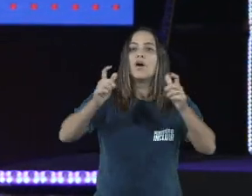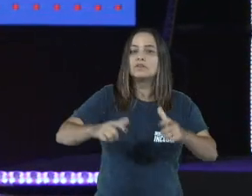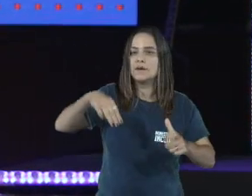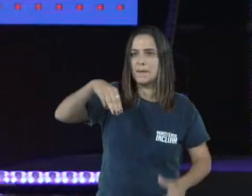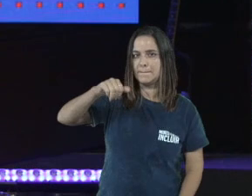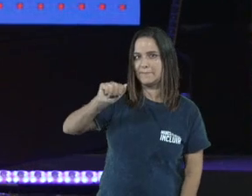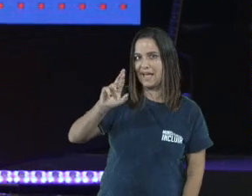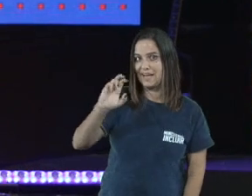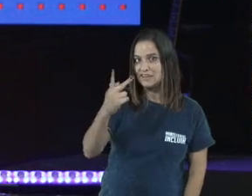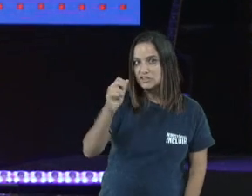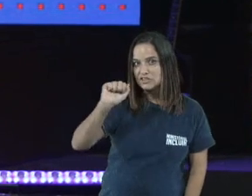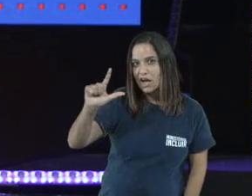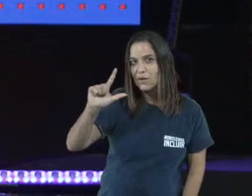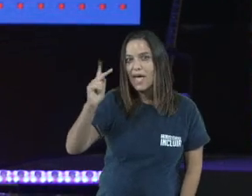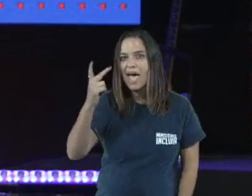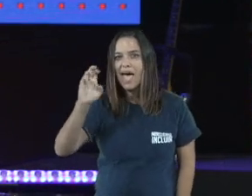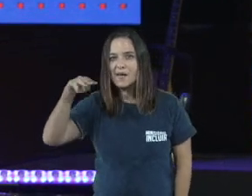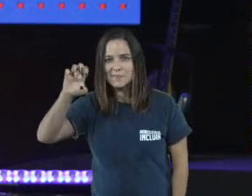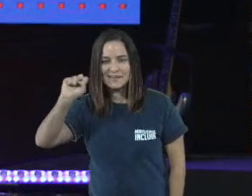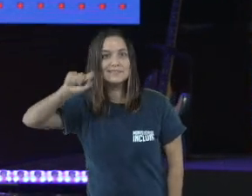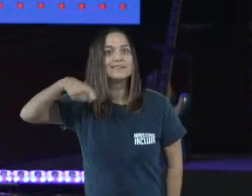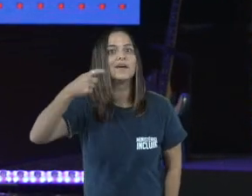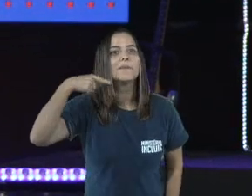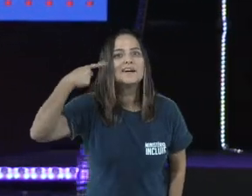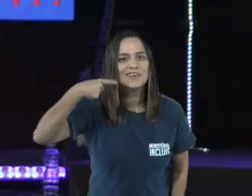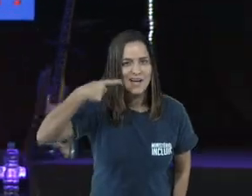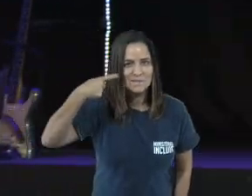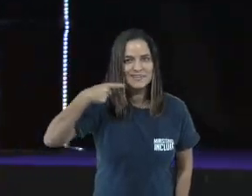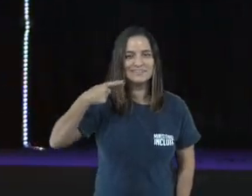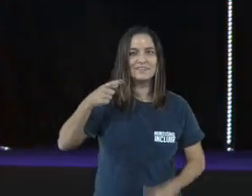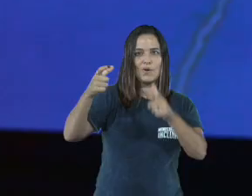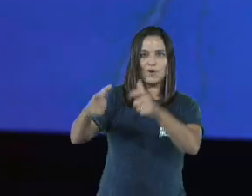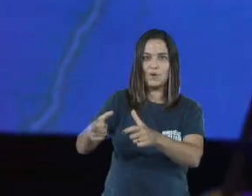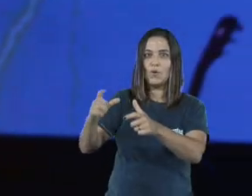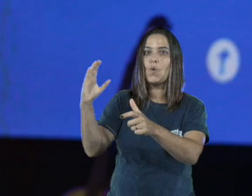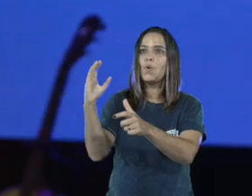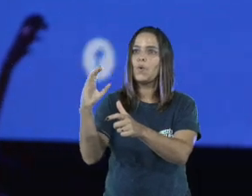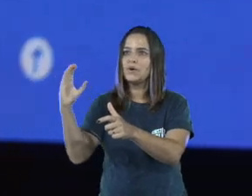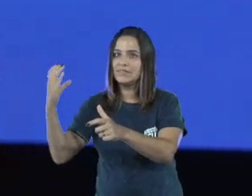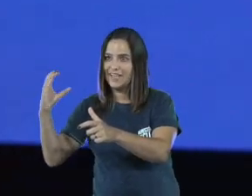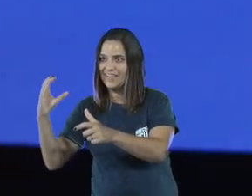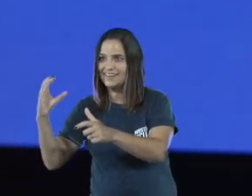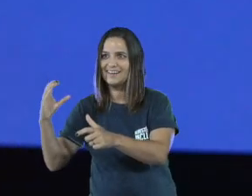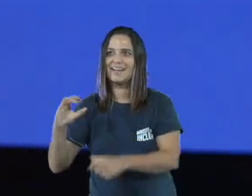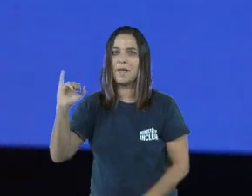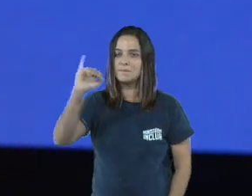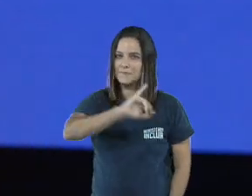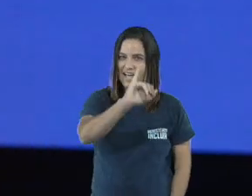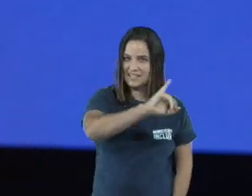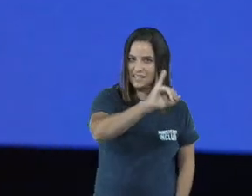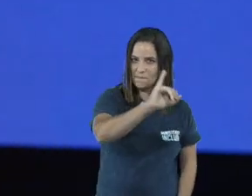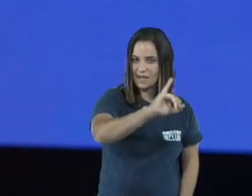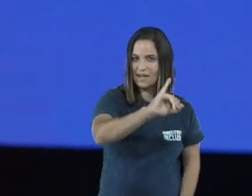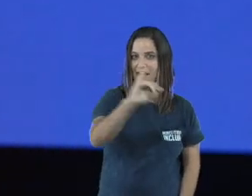Varejão e eu fui criado ali se o povo do Rio jogando